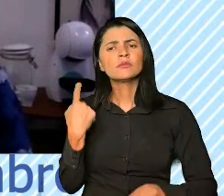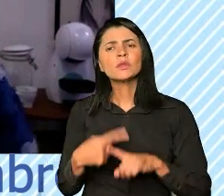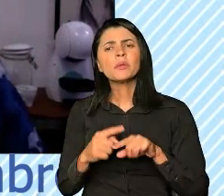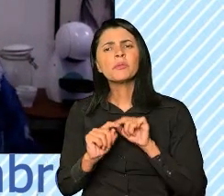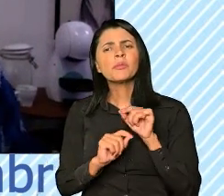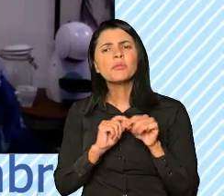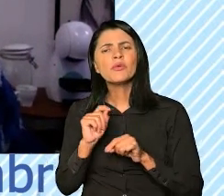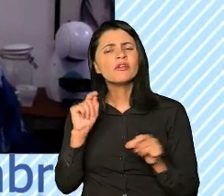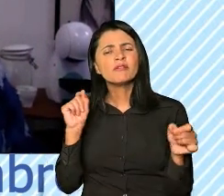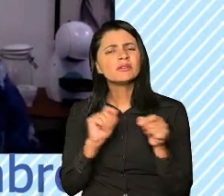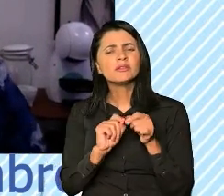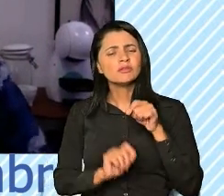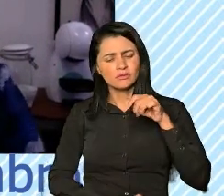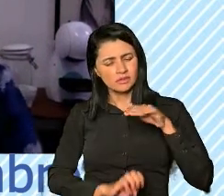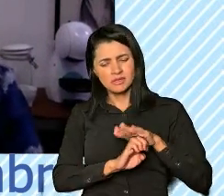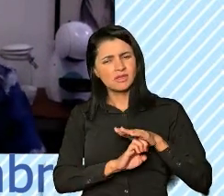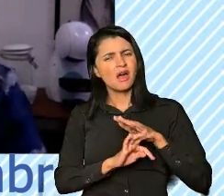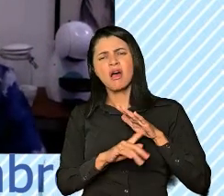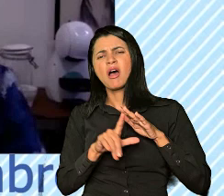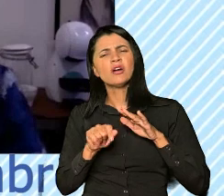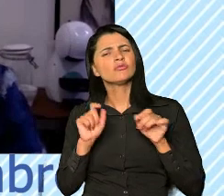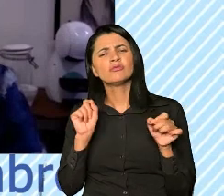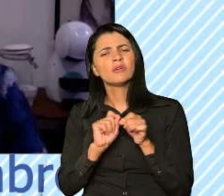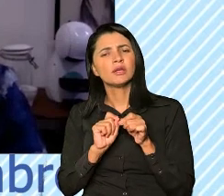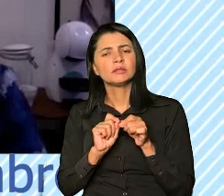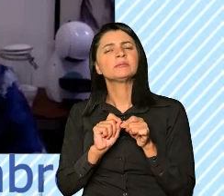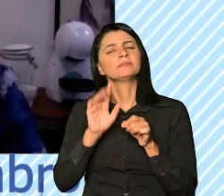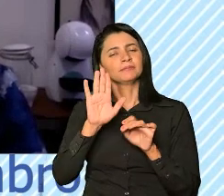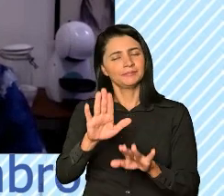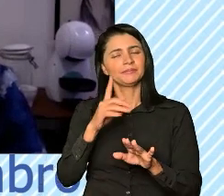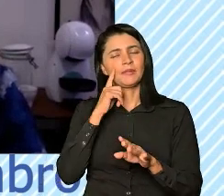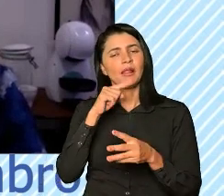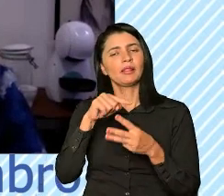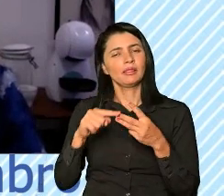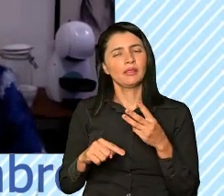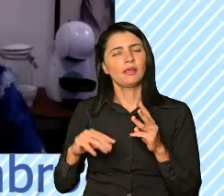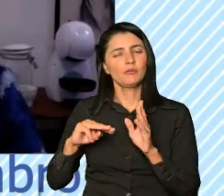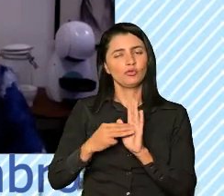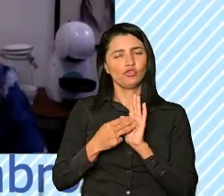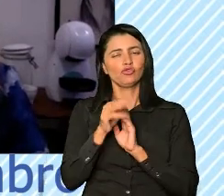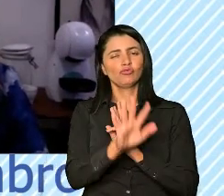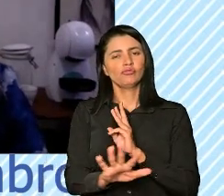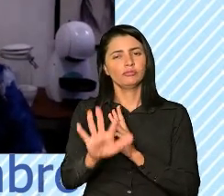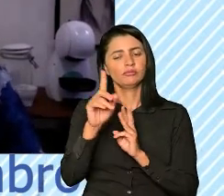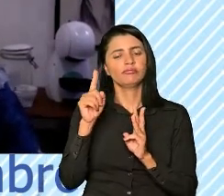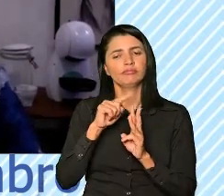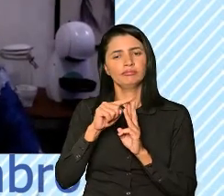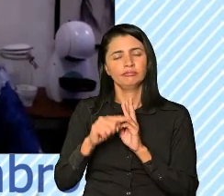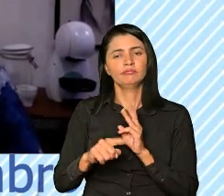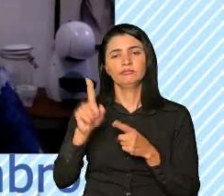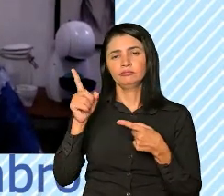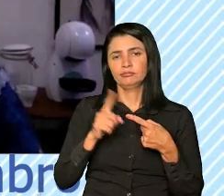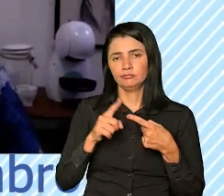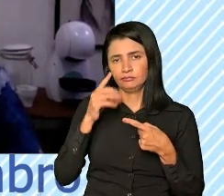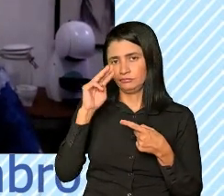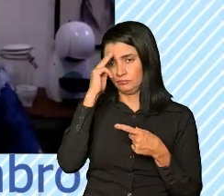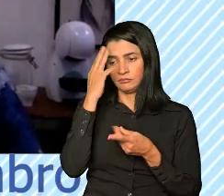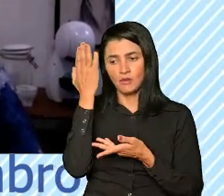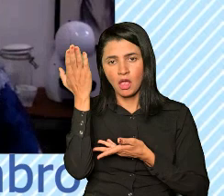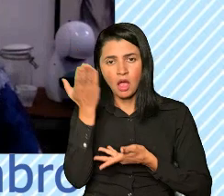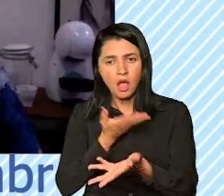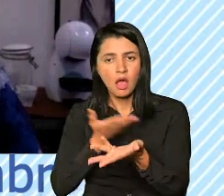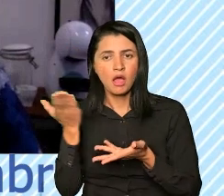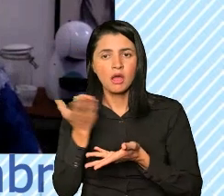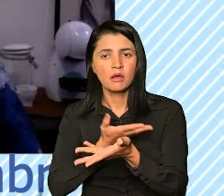Estado faz isso? Bom, 3 motivos eu vejo como, de maneira geral. Uma memória compartilhada, ela